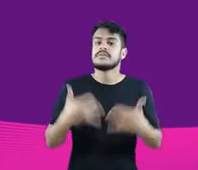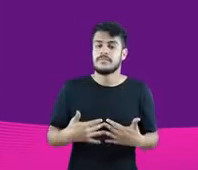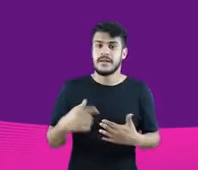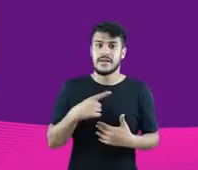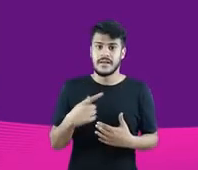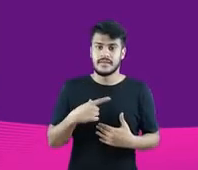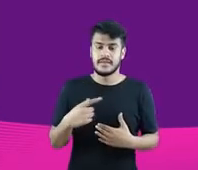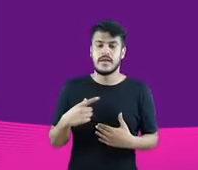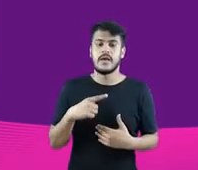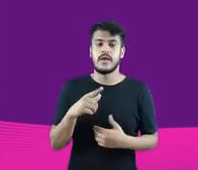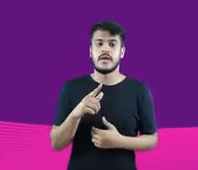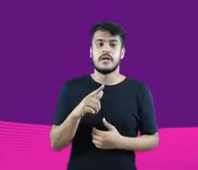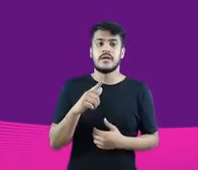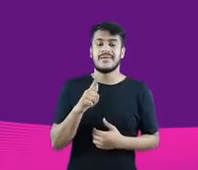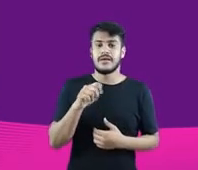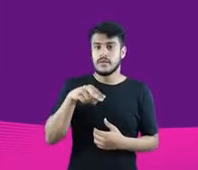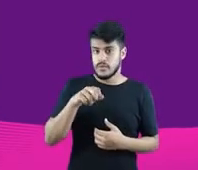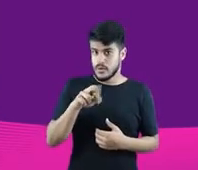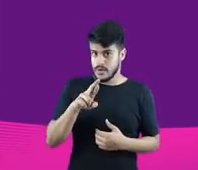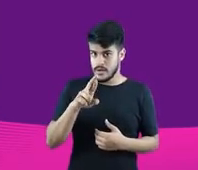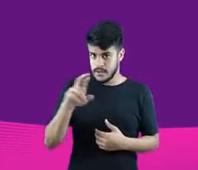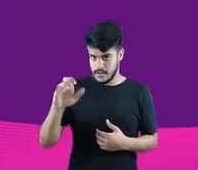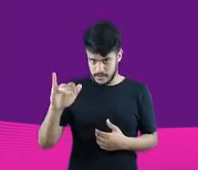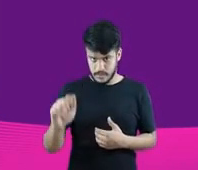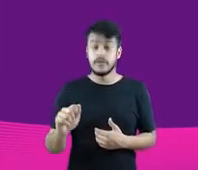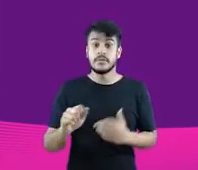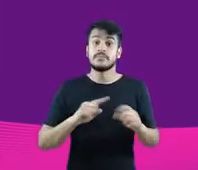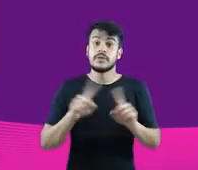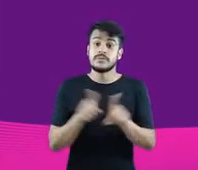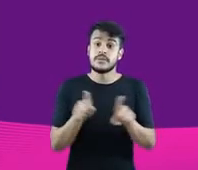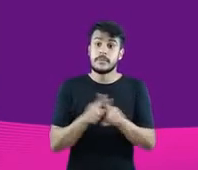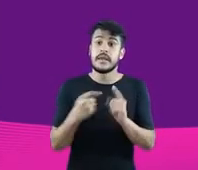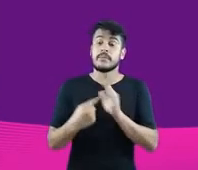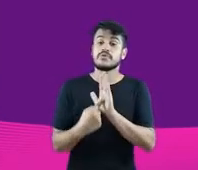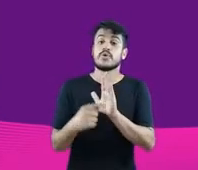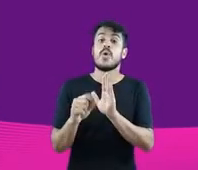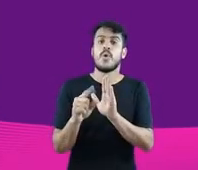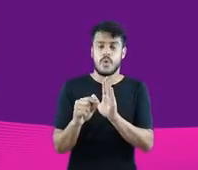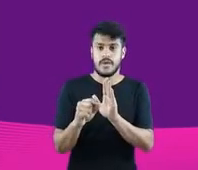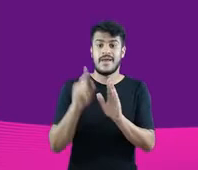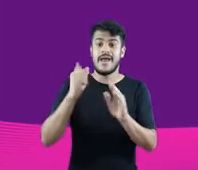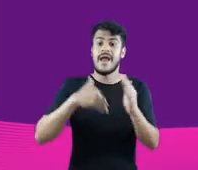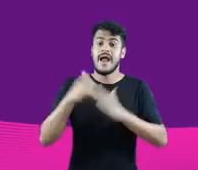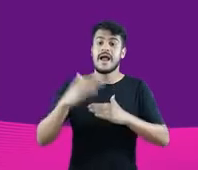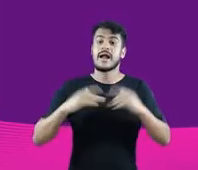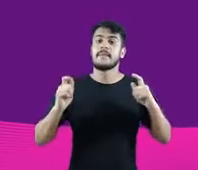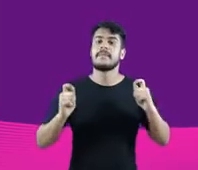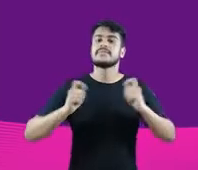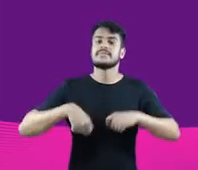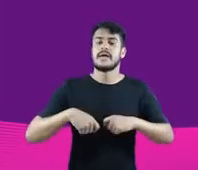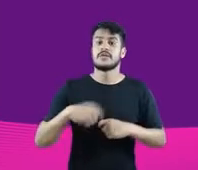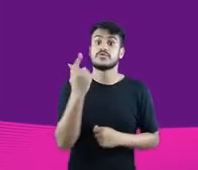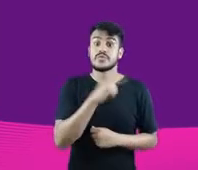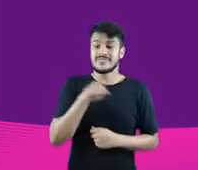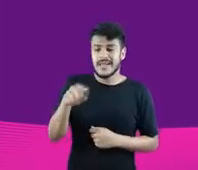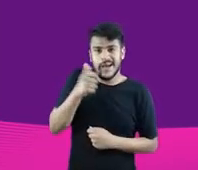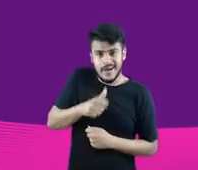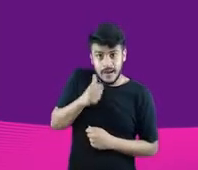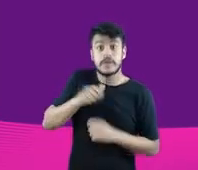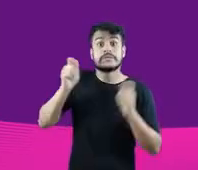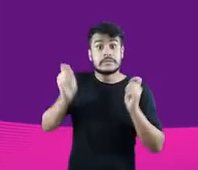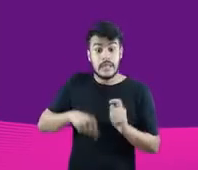menorreia, ele também mostrou, a gente pode ver aqui, uma capacidade maior das pacientes gestarem depois